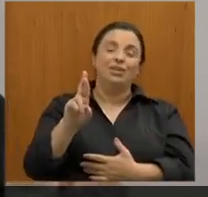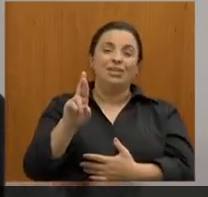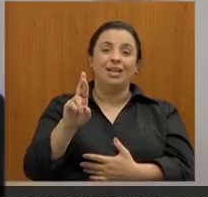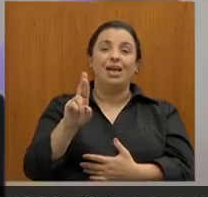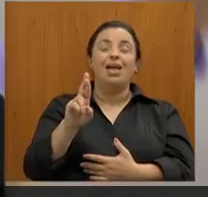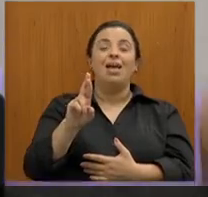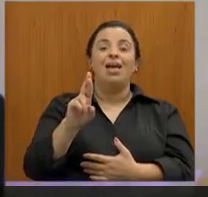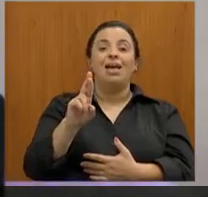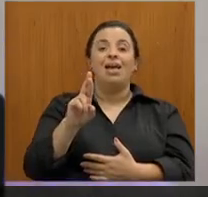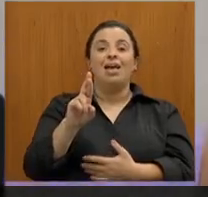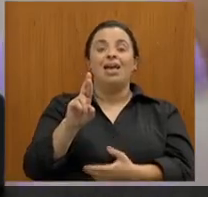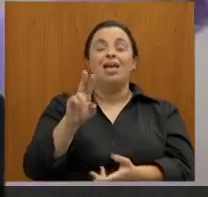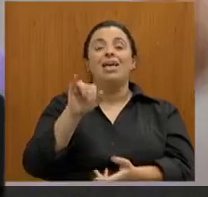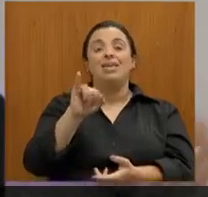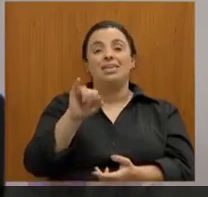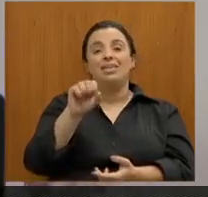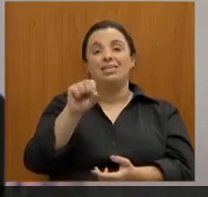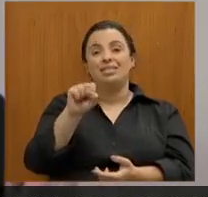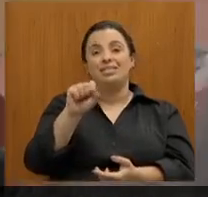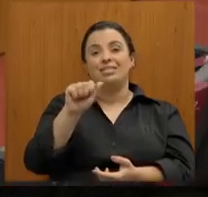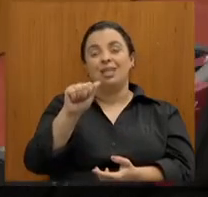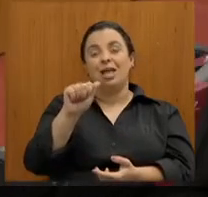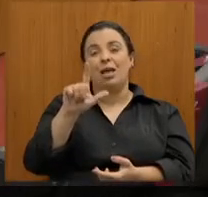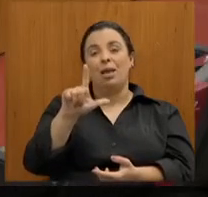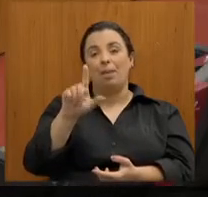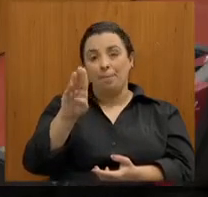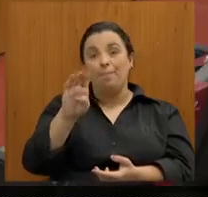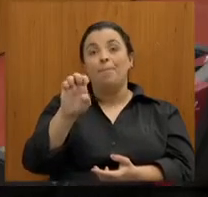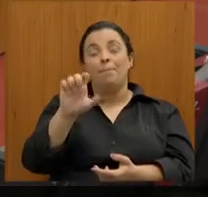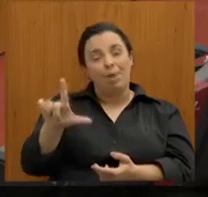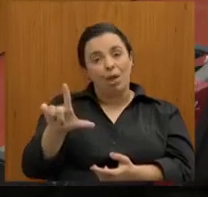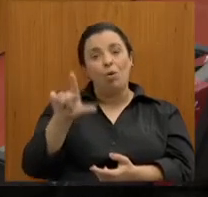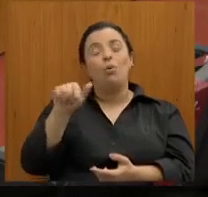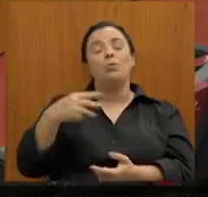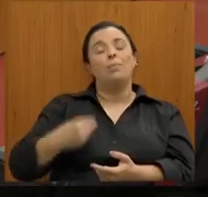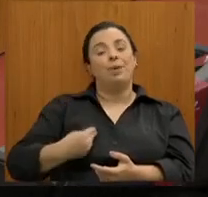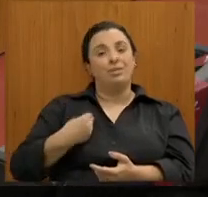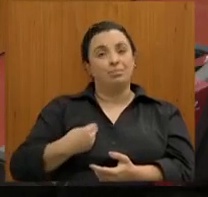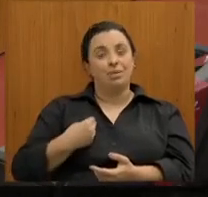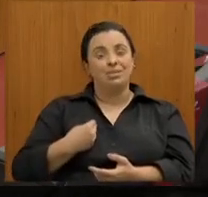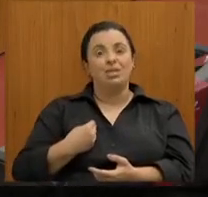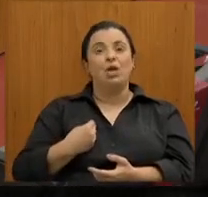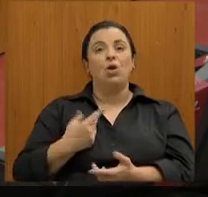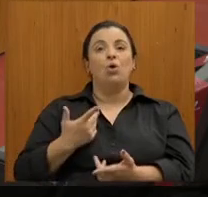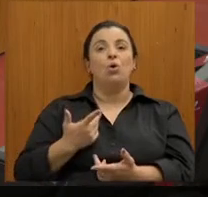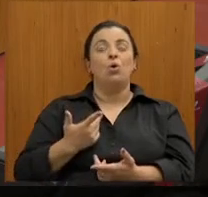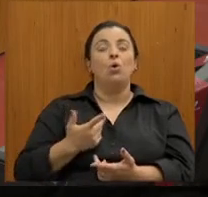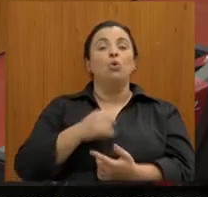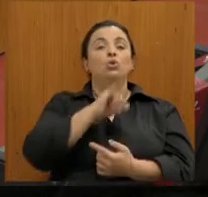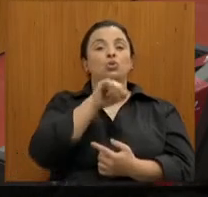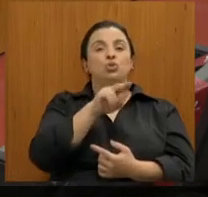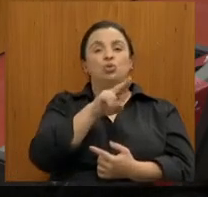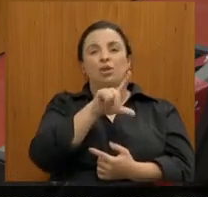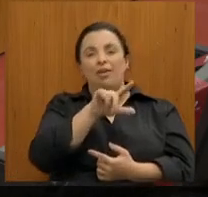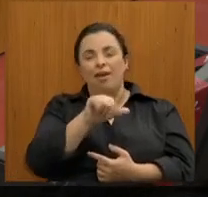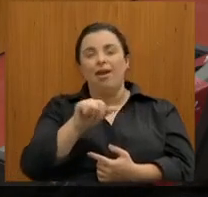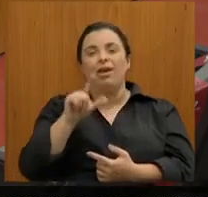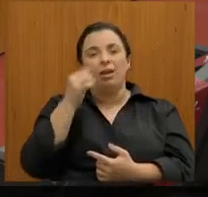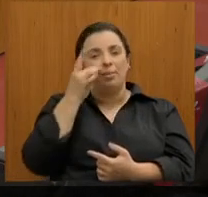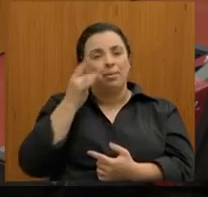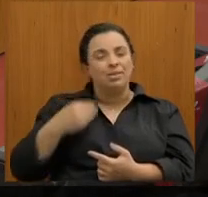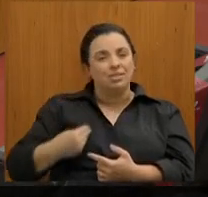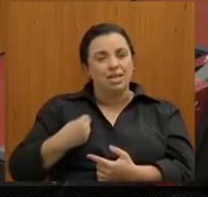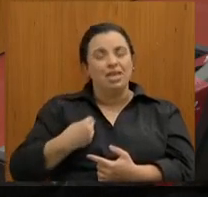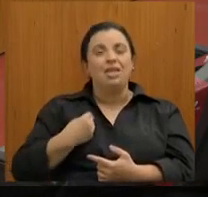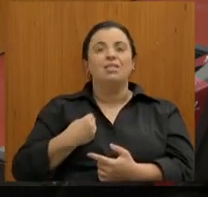Helen Helen não Isabel pela participação Juliana pela presença pela contribuição